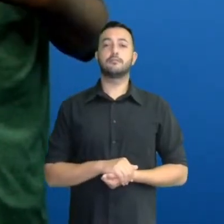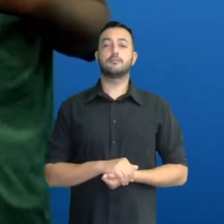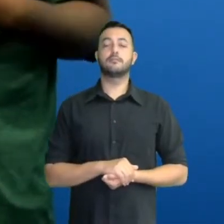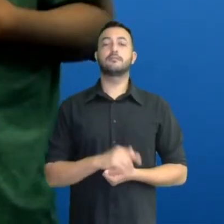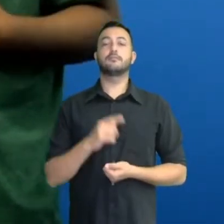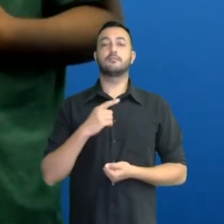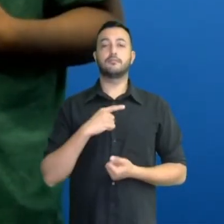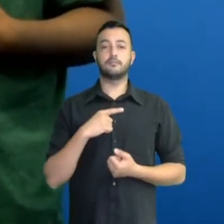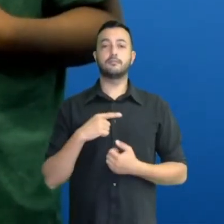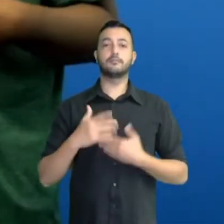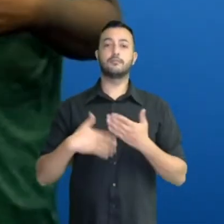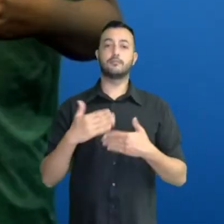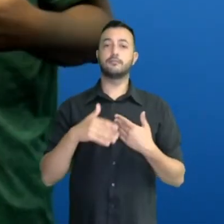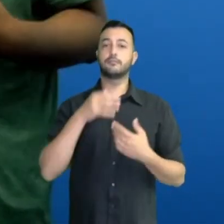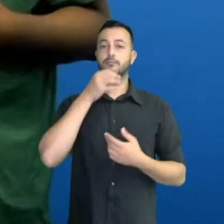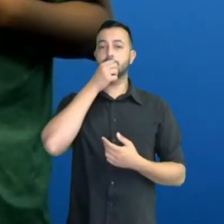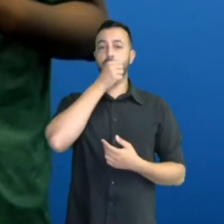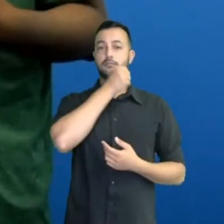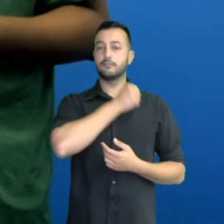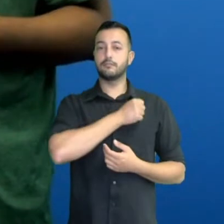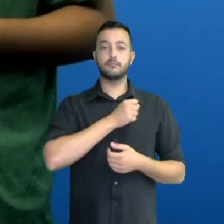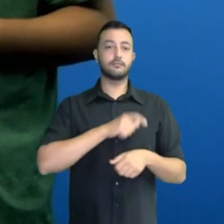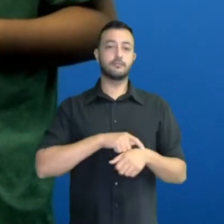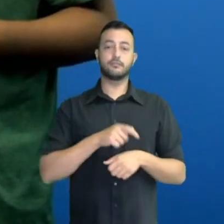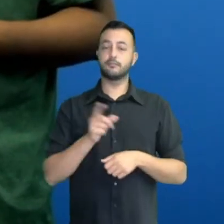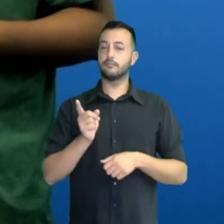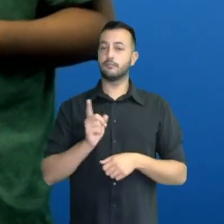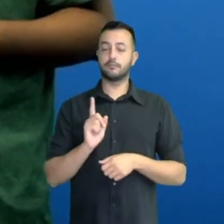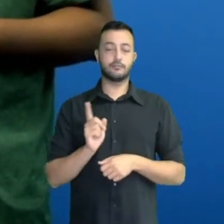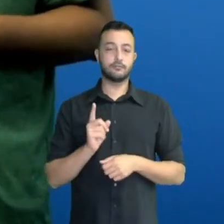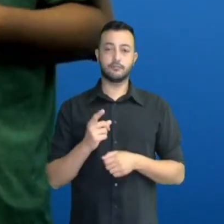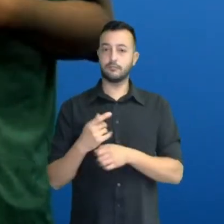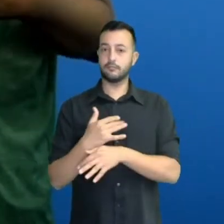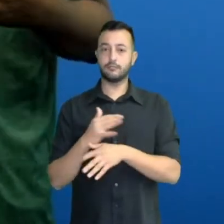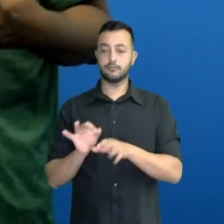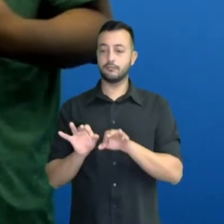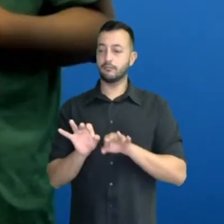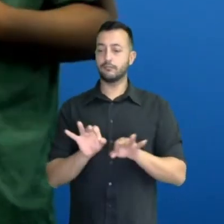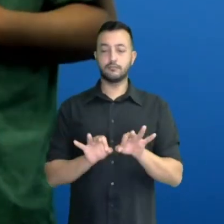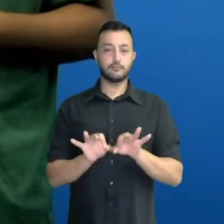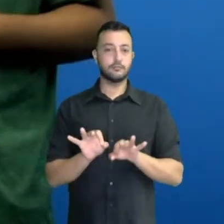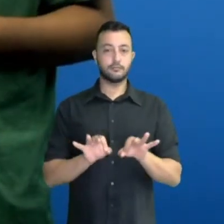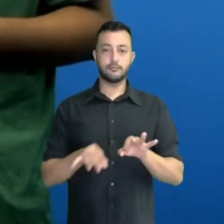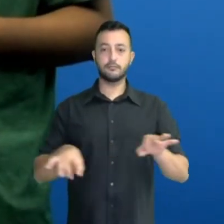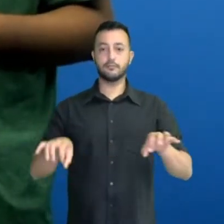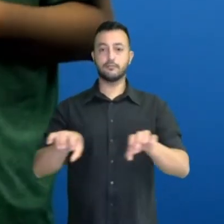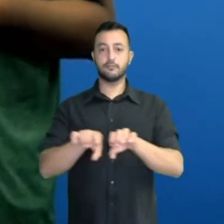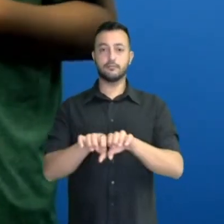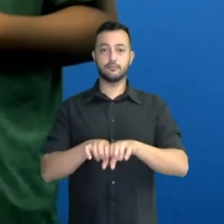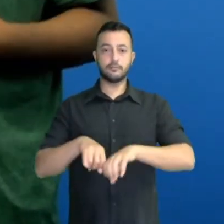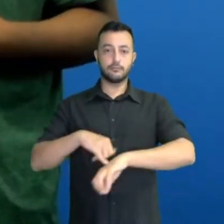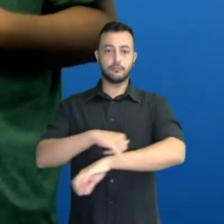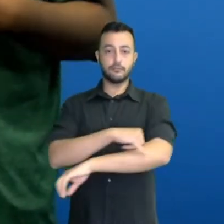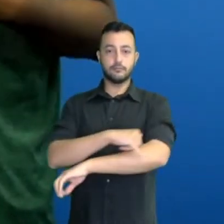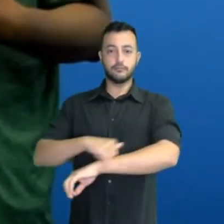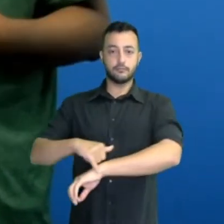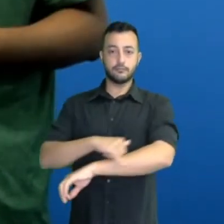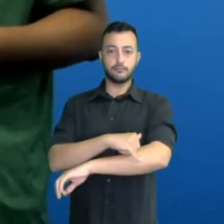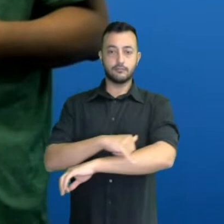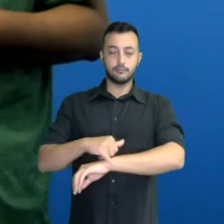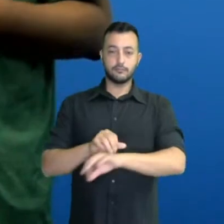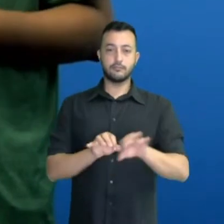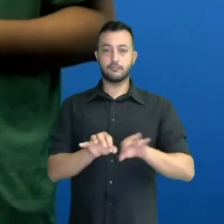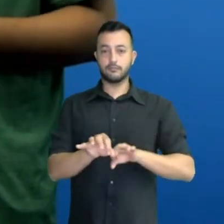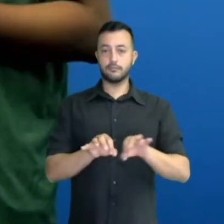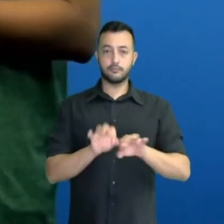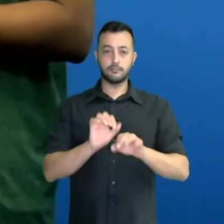como ele foi um processo muito acelerado, não deu tempo das cidades se organizarem e construir uma infraestrutura para se